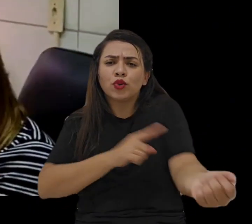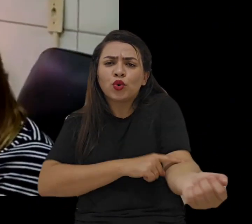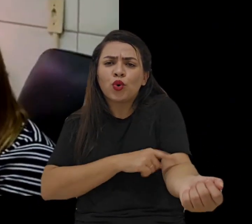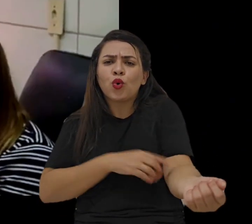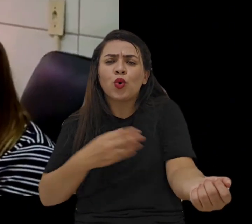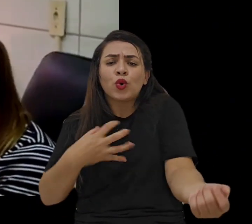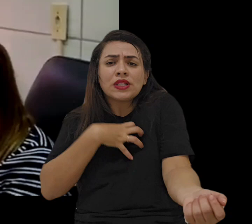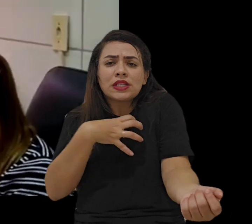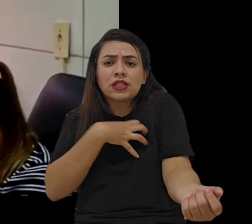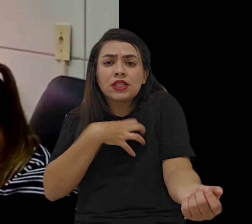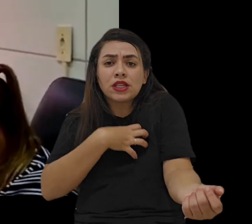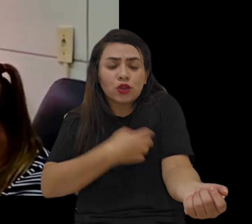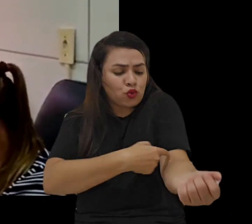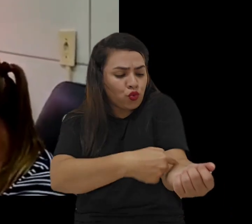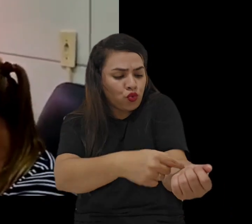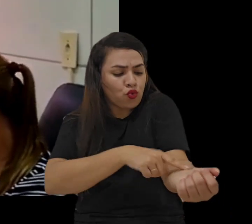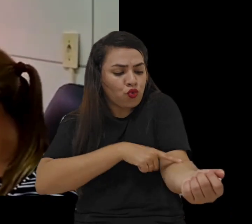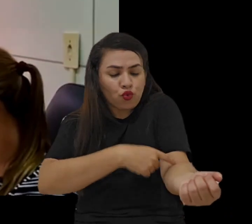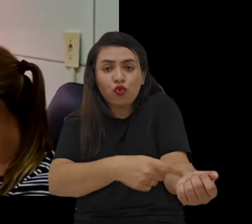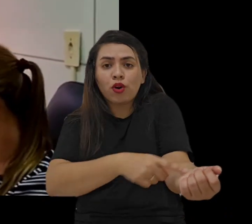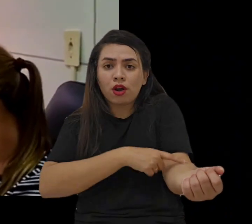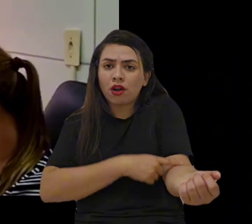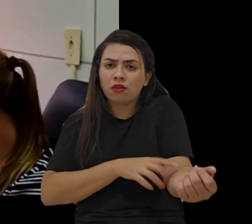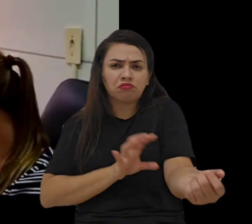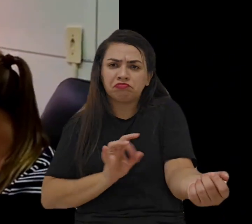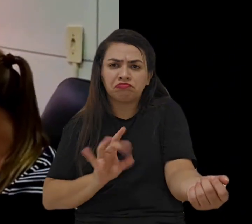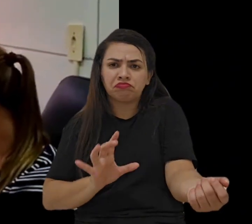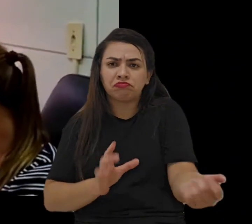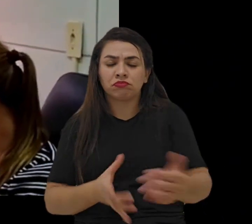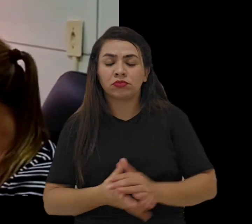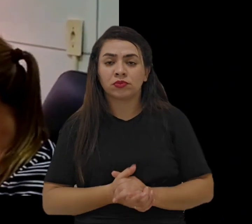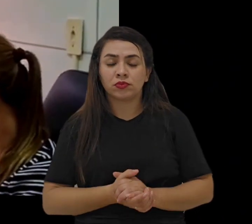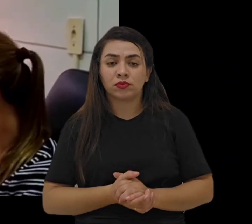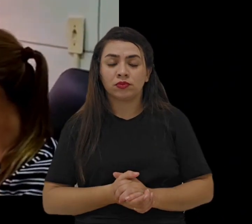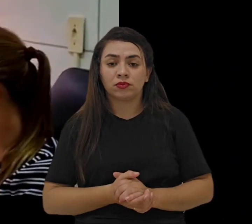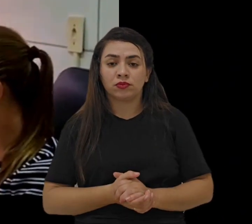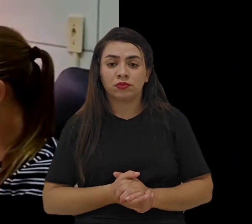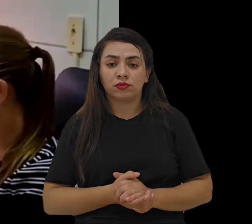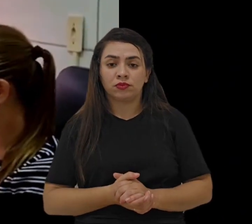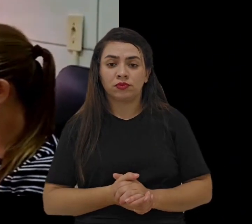Brincadeira. Mas tem que ficar só um pouco para você sentir a veia. Pede para a